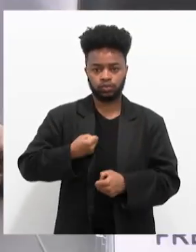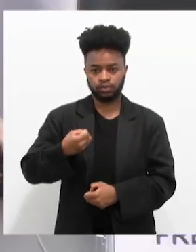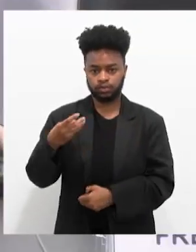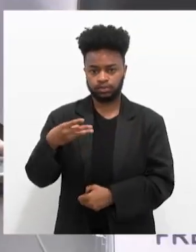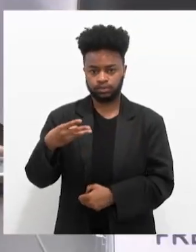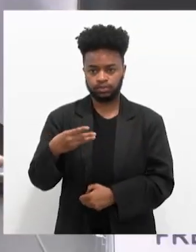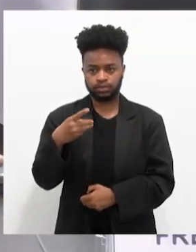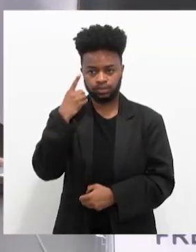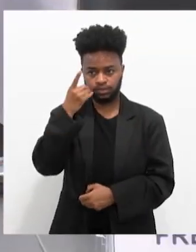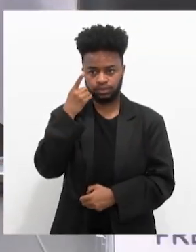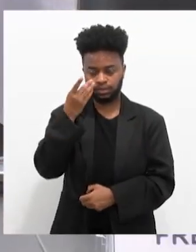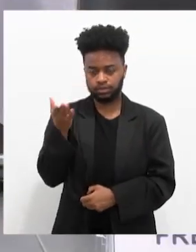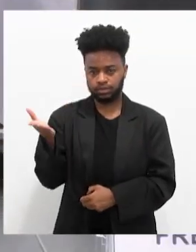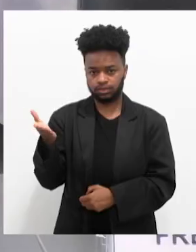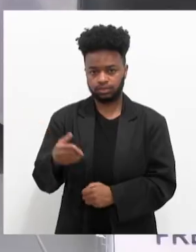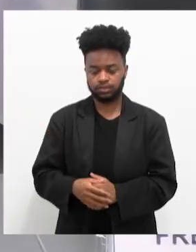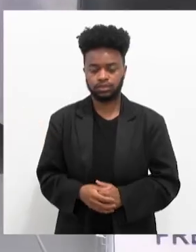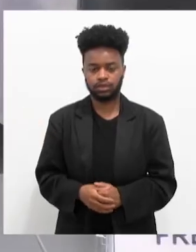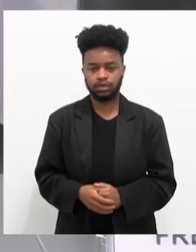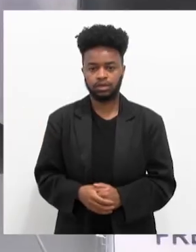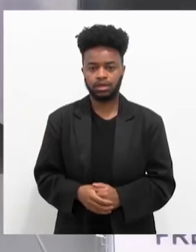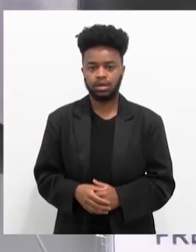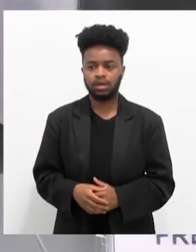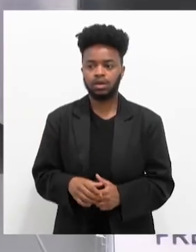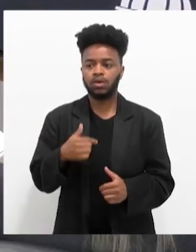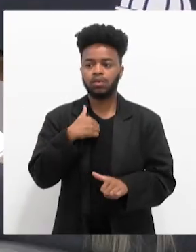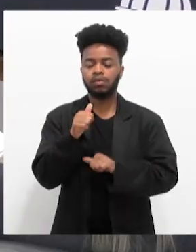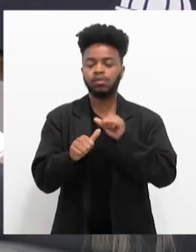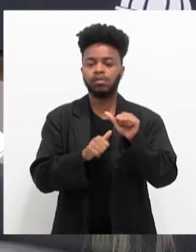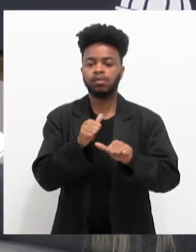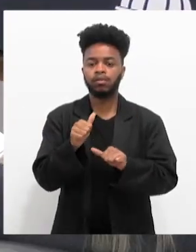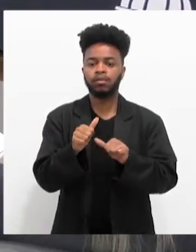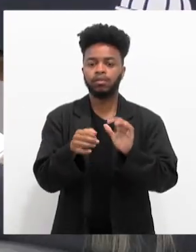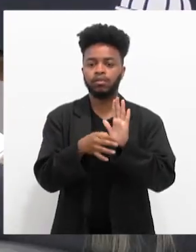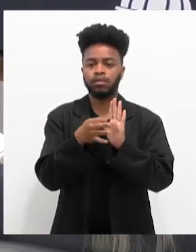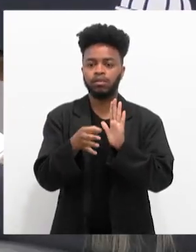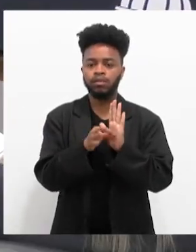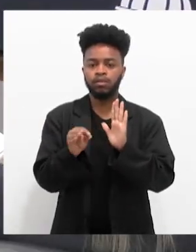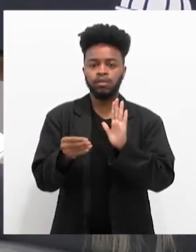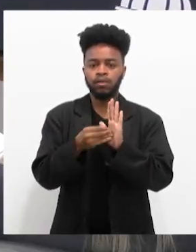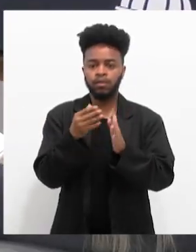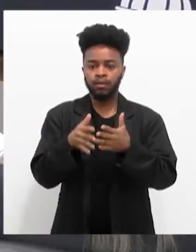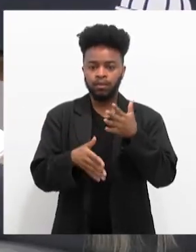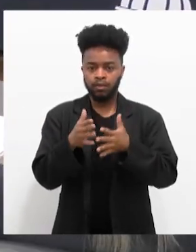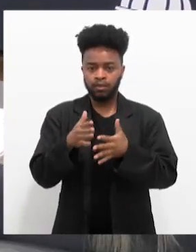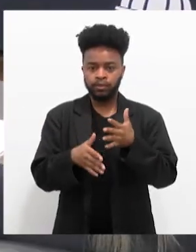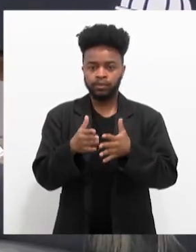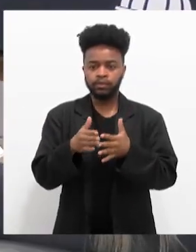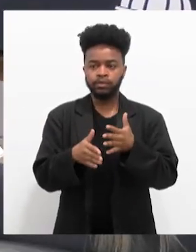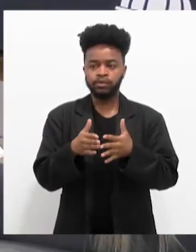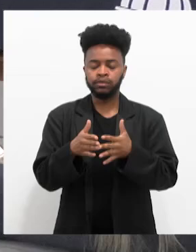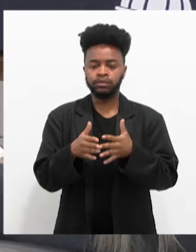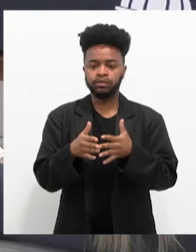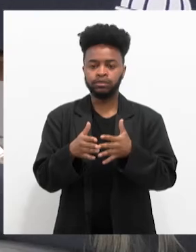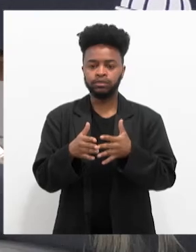palavra do deputado Cozzolino. Senhor presidente, alterando o parecer pela prejudicabilidade